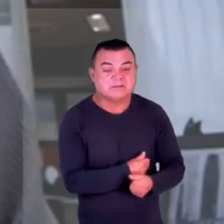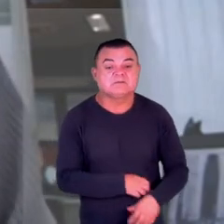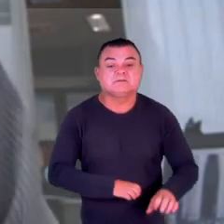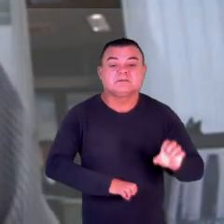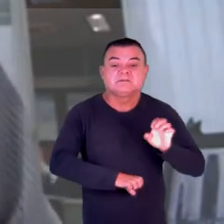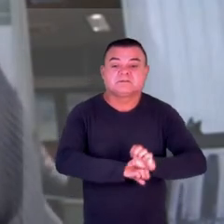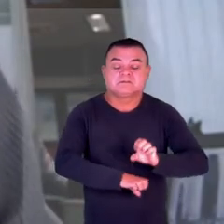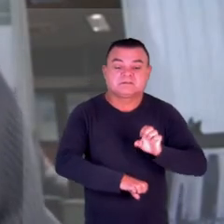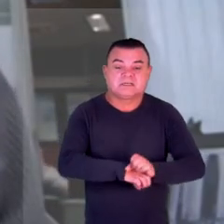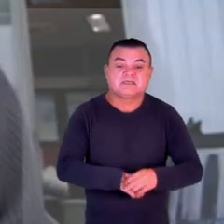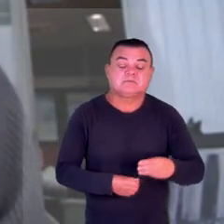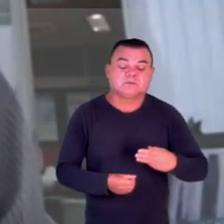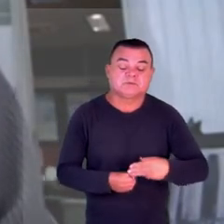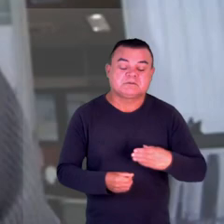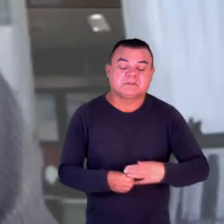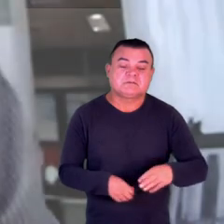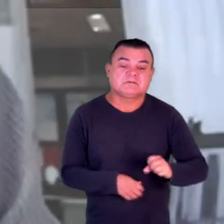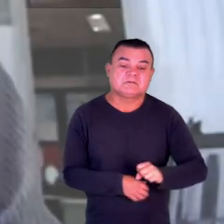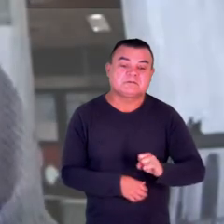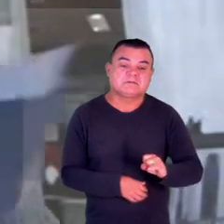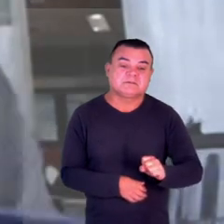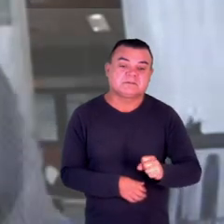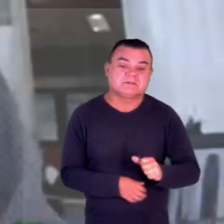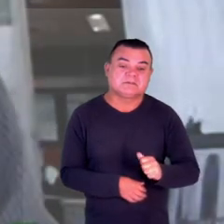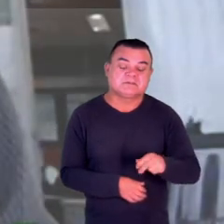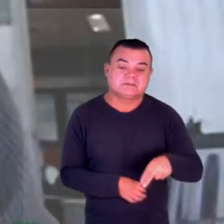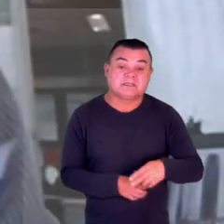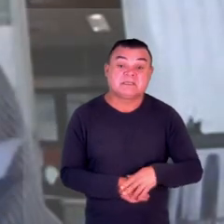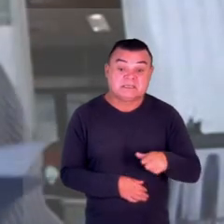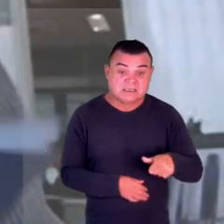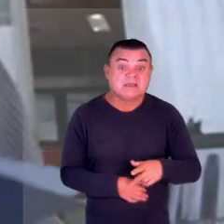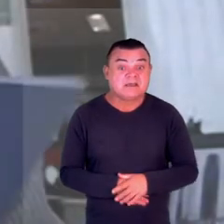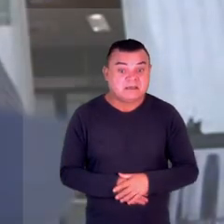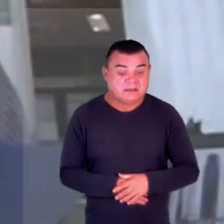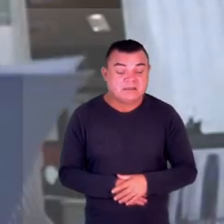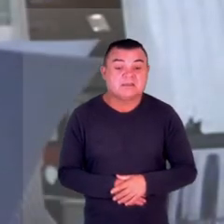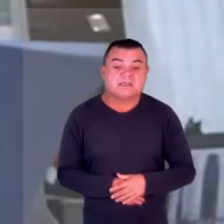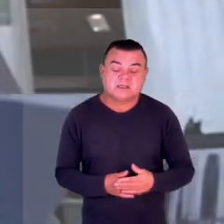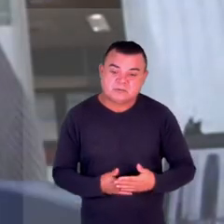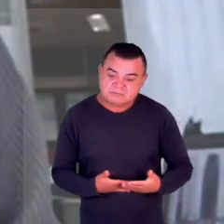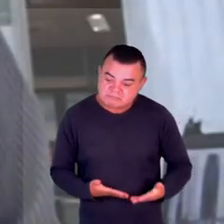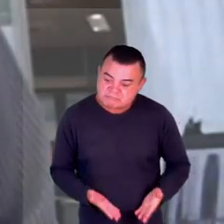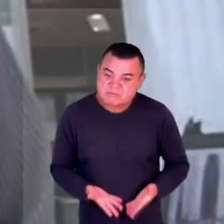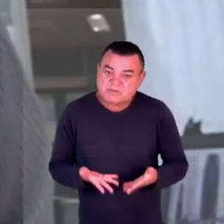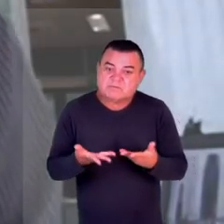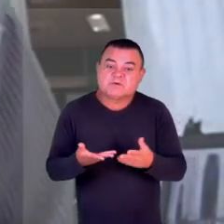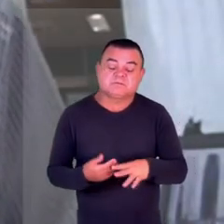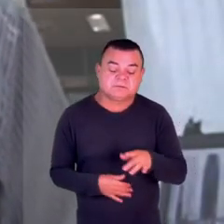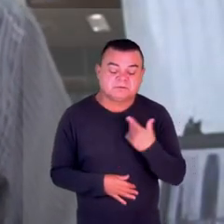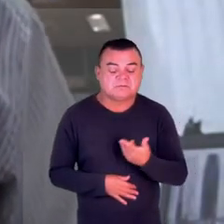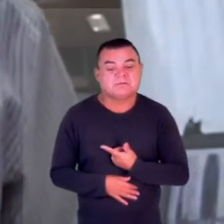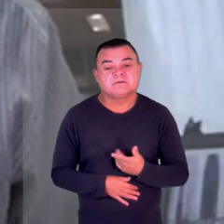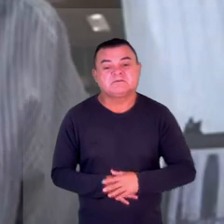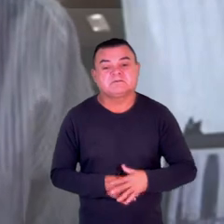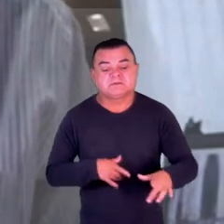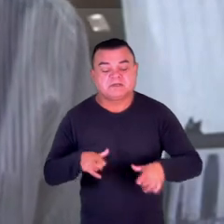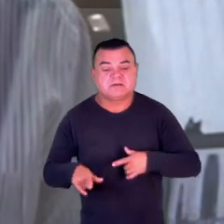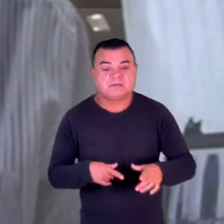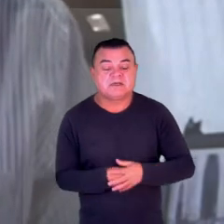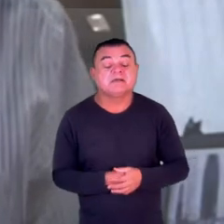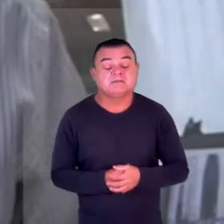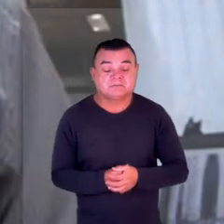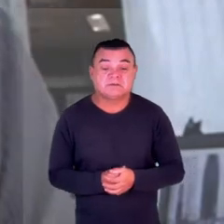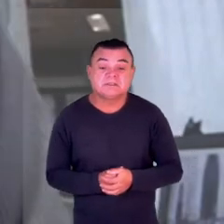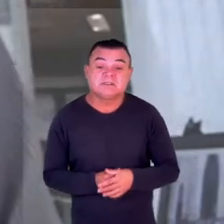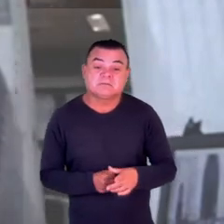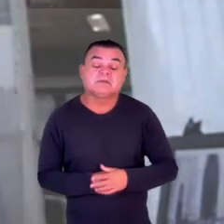dos municípios ou cisan eu acho que é um que é um reforço né para para pra nossa atuação já ter uma uma